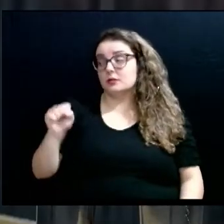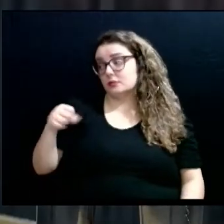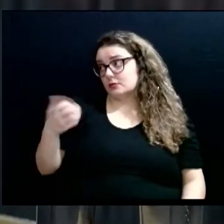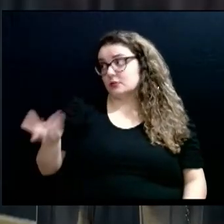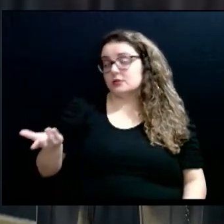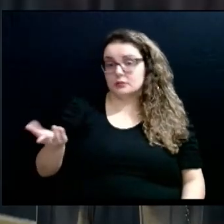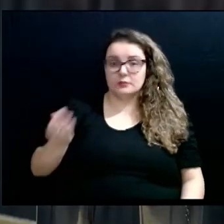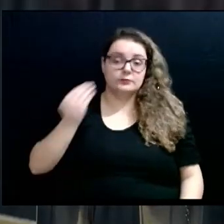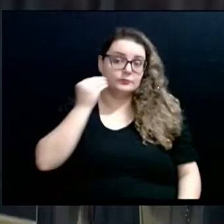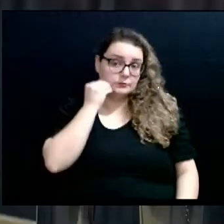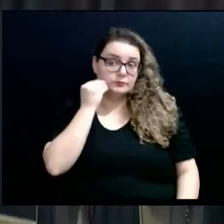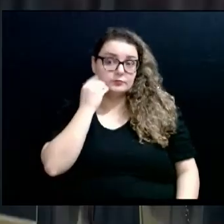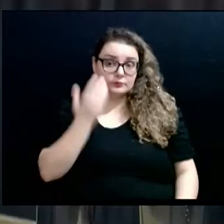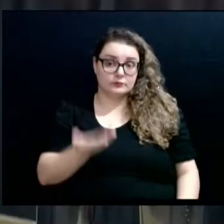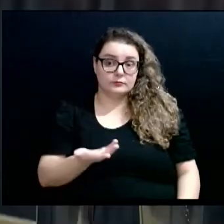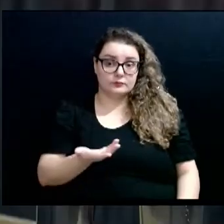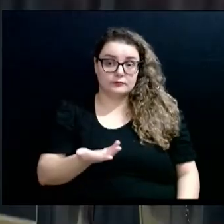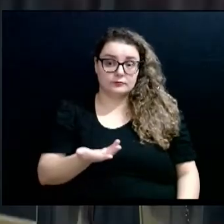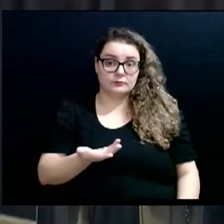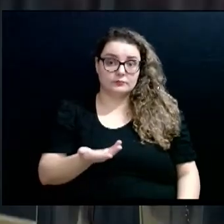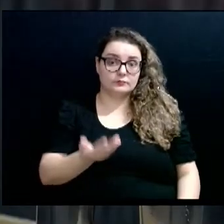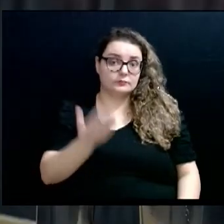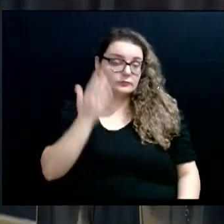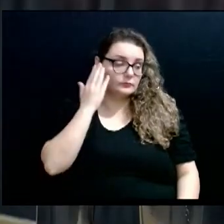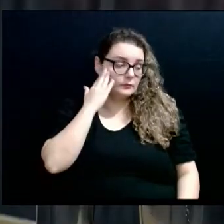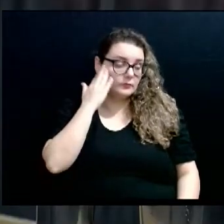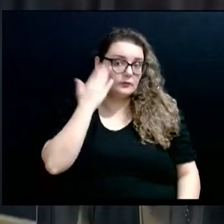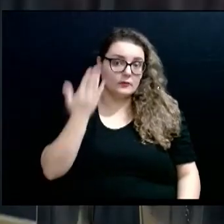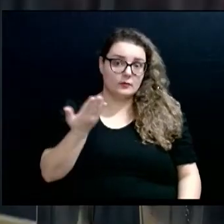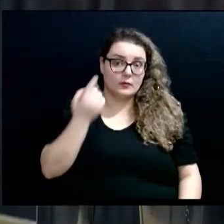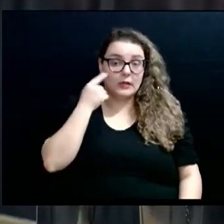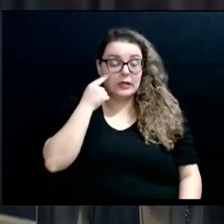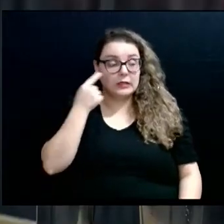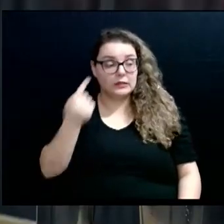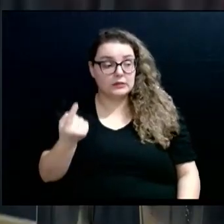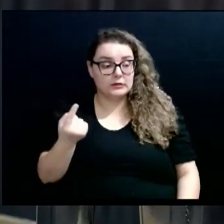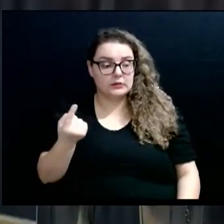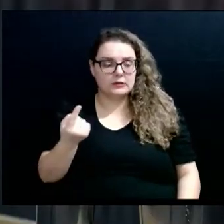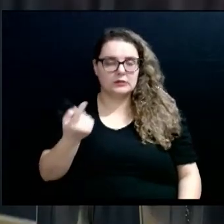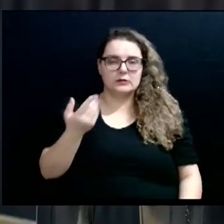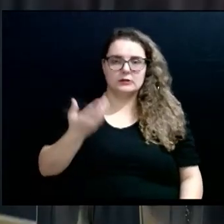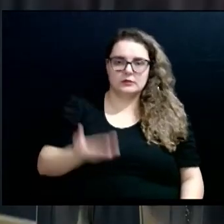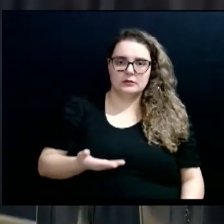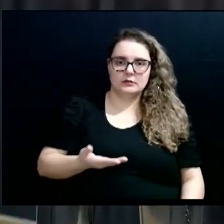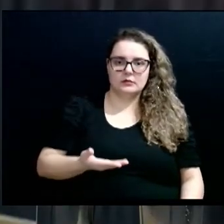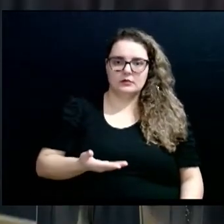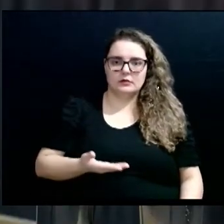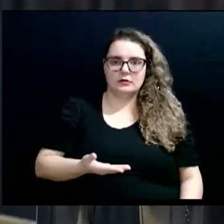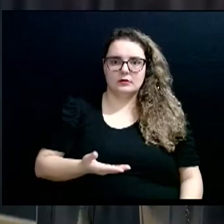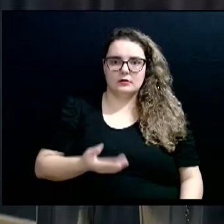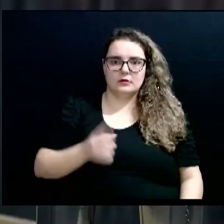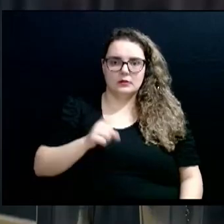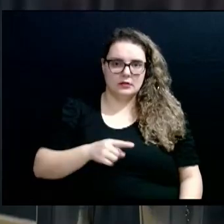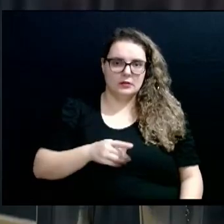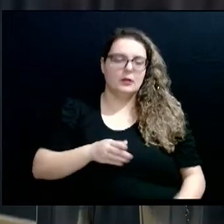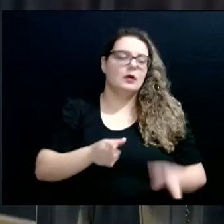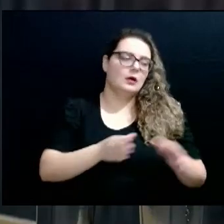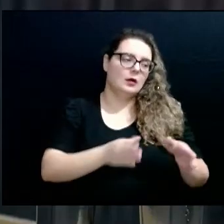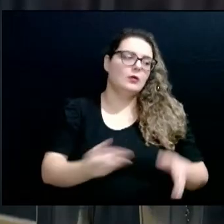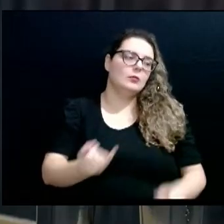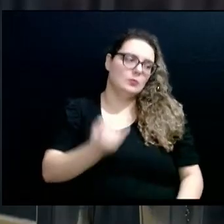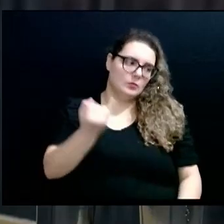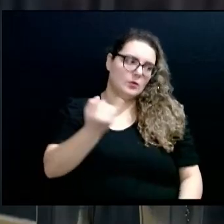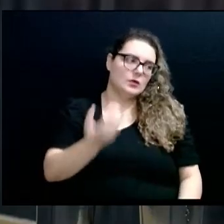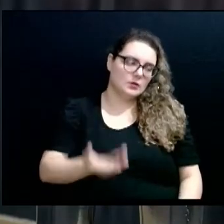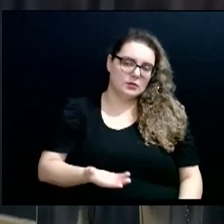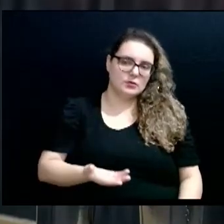trazer ali, né, para ela entender a dimensão daquilo. E essa é uma etapa importante, né? Inclusive